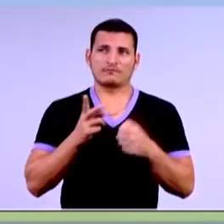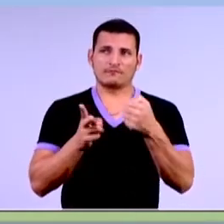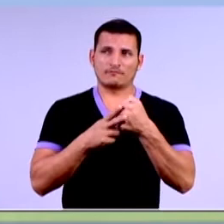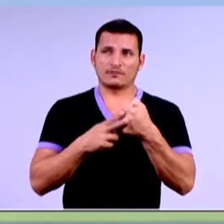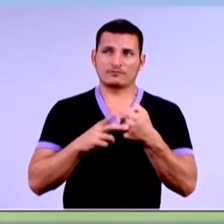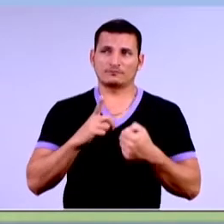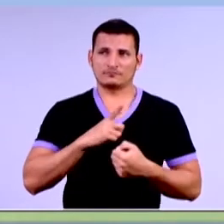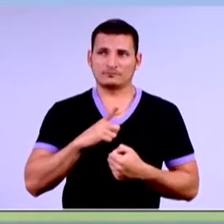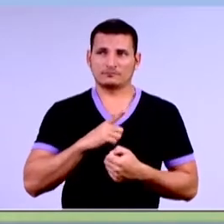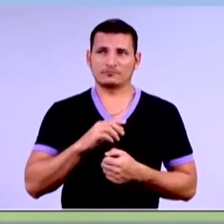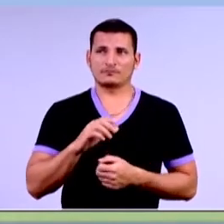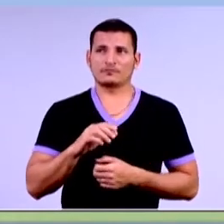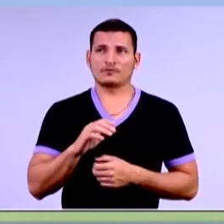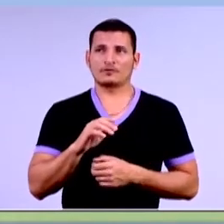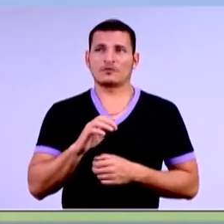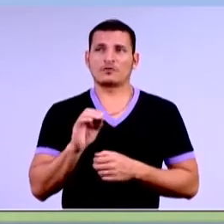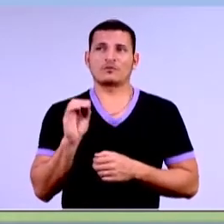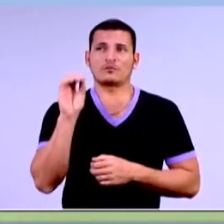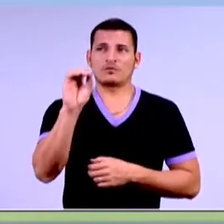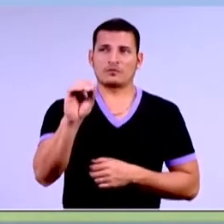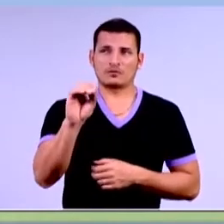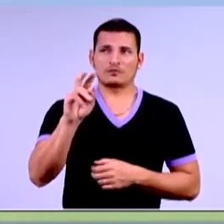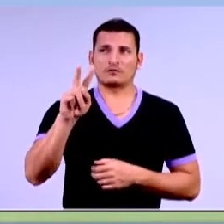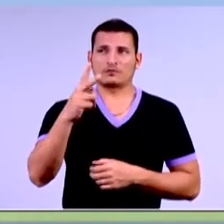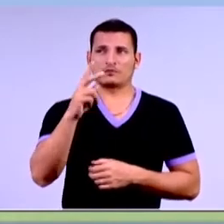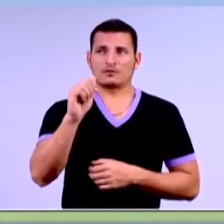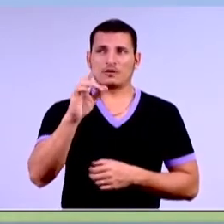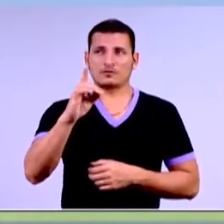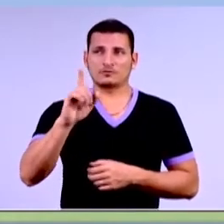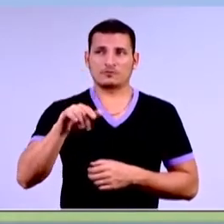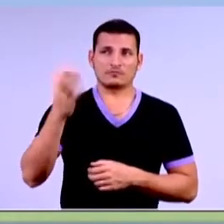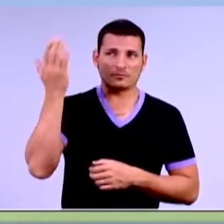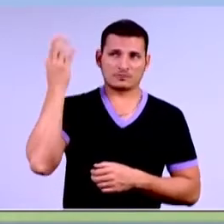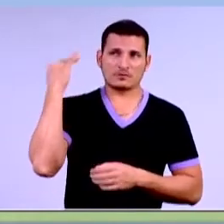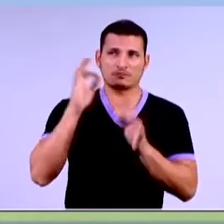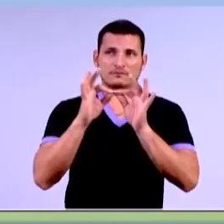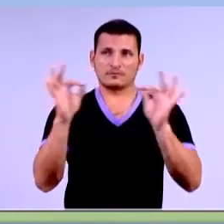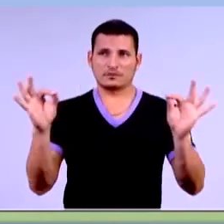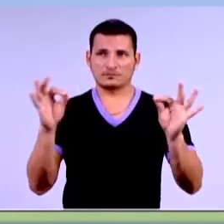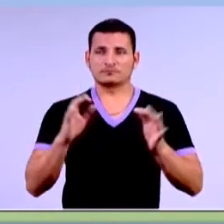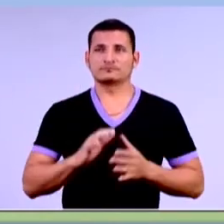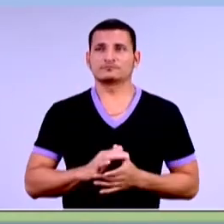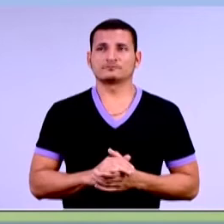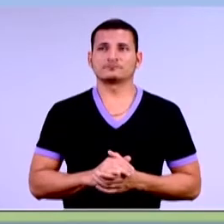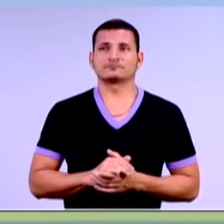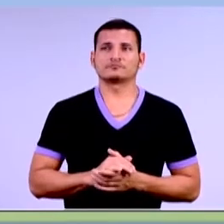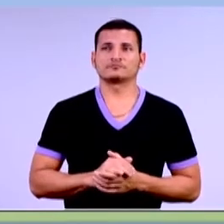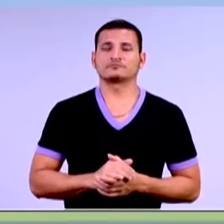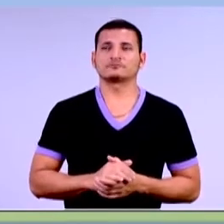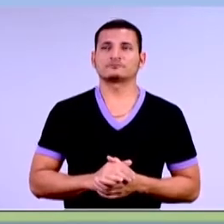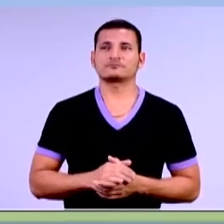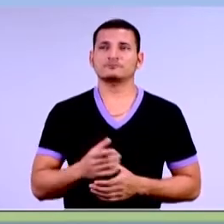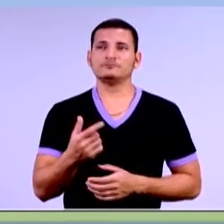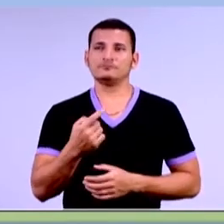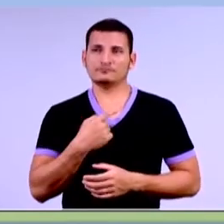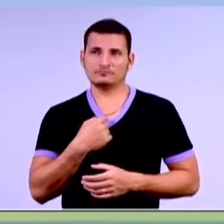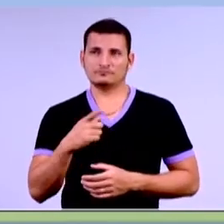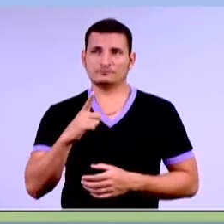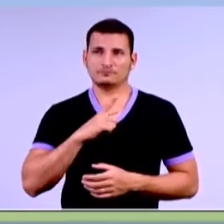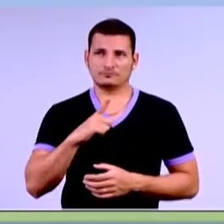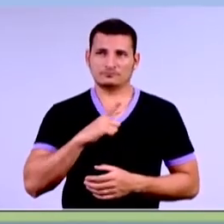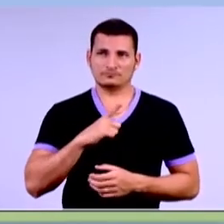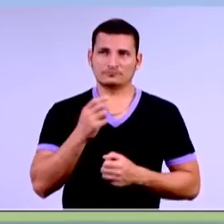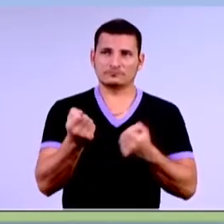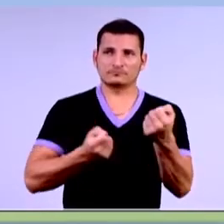vou transformar ele a ai cada cá eu tinha um